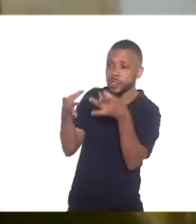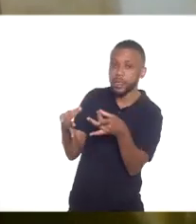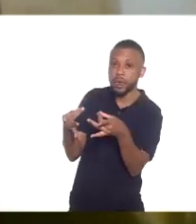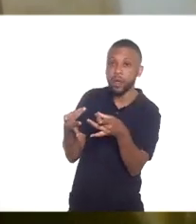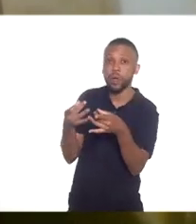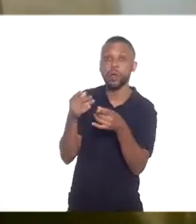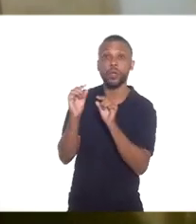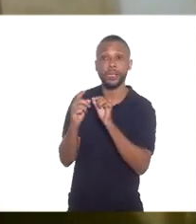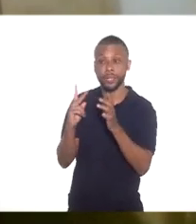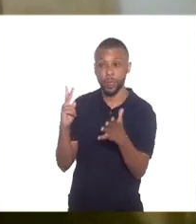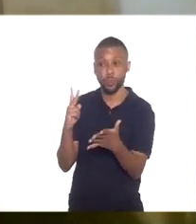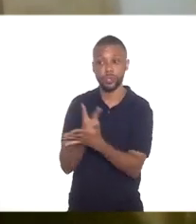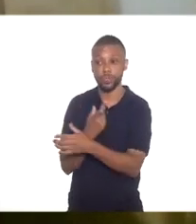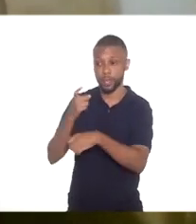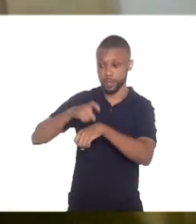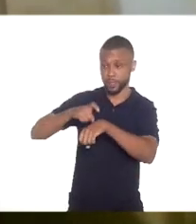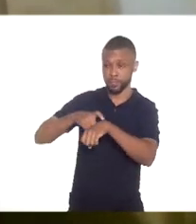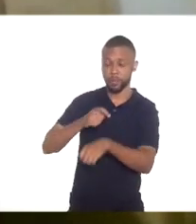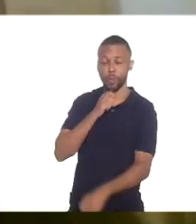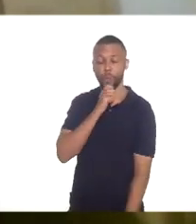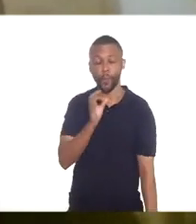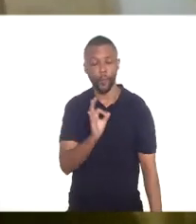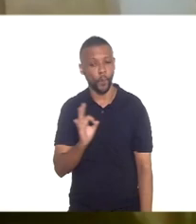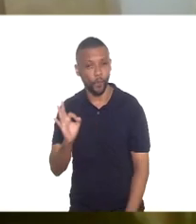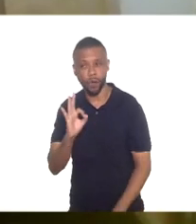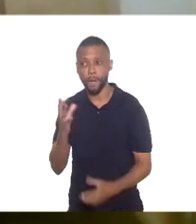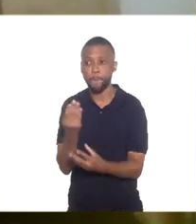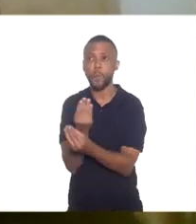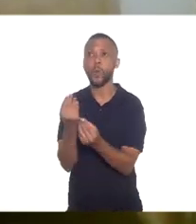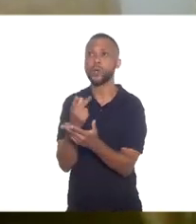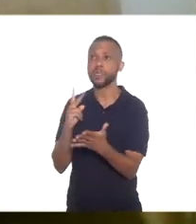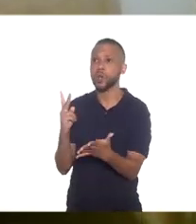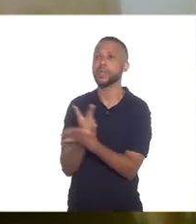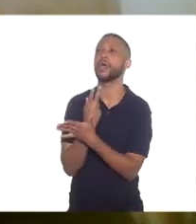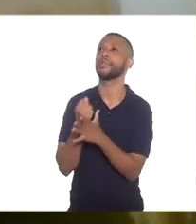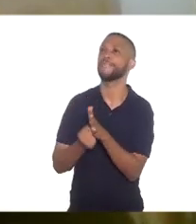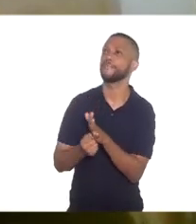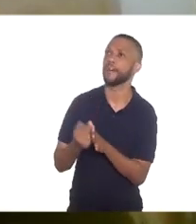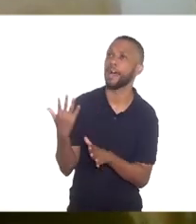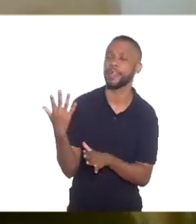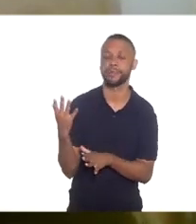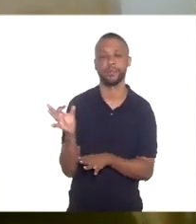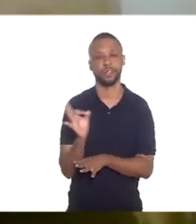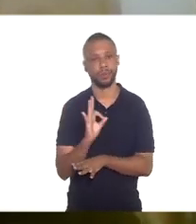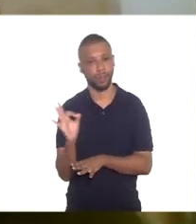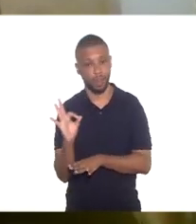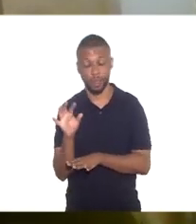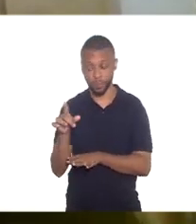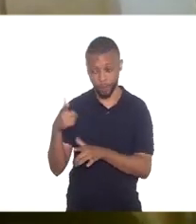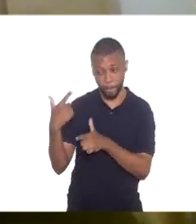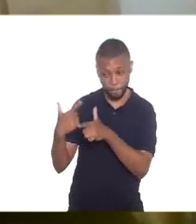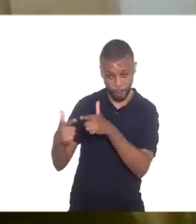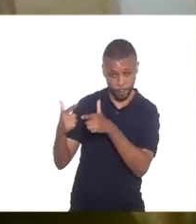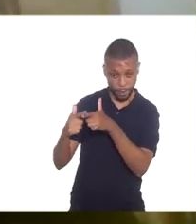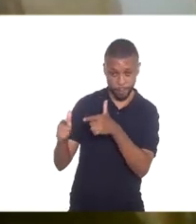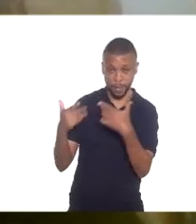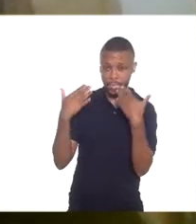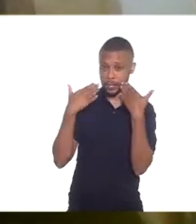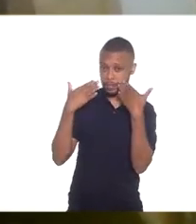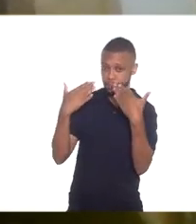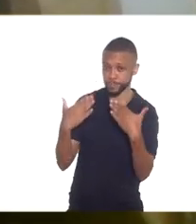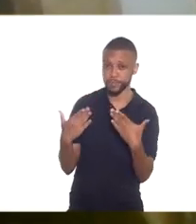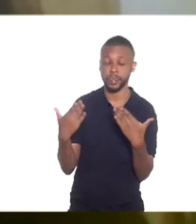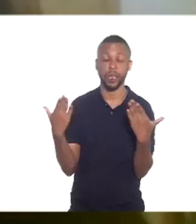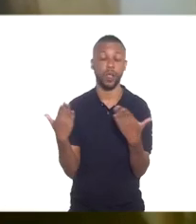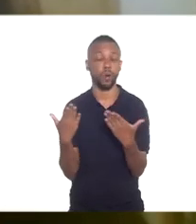nesse momento e de forma relevante. Né? Então, essa é uma questão que está posta. Agora, quando a deputada